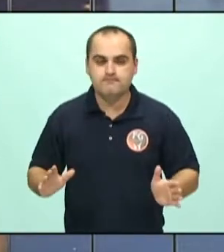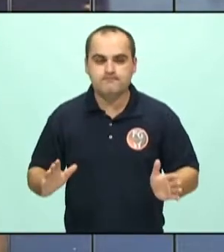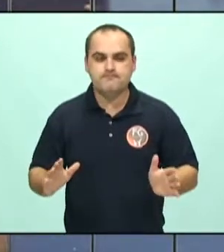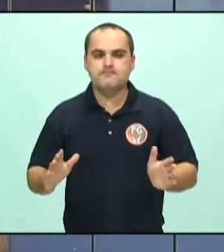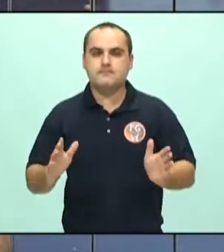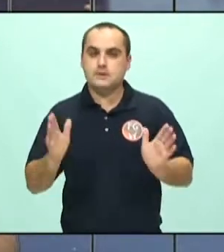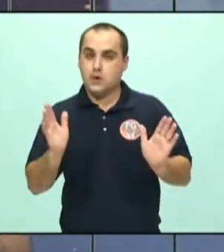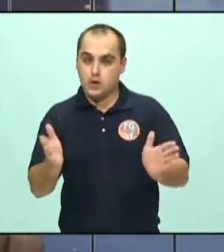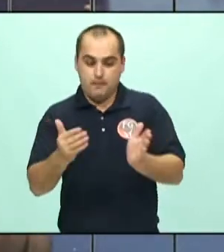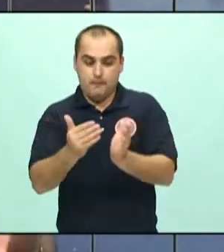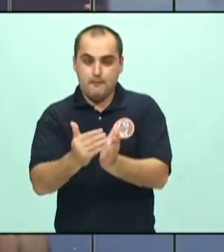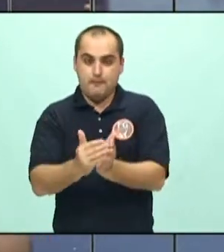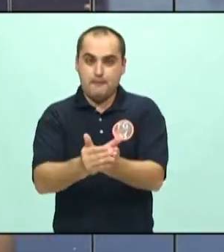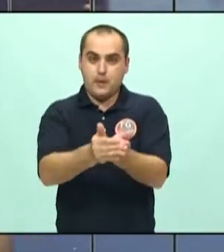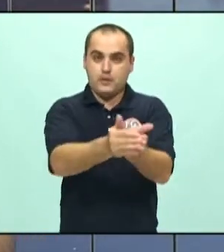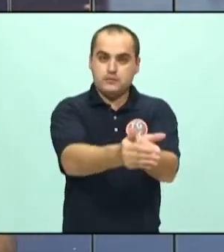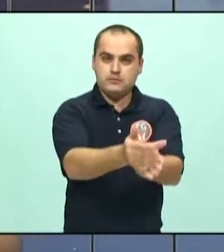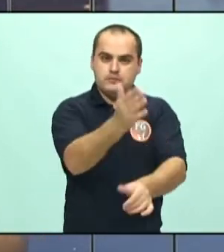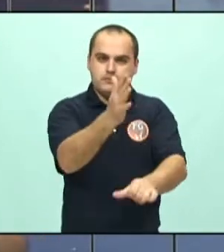país. Então